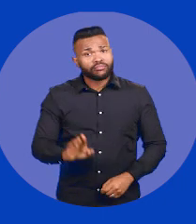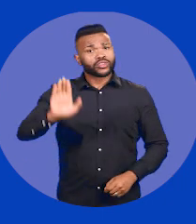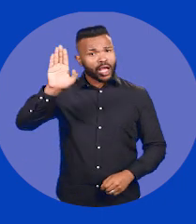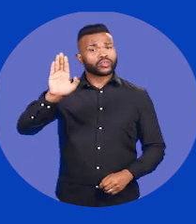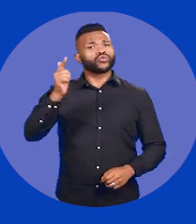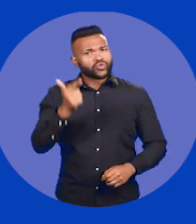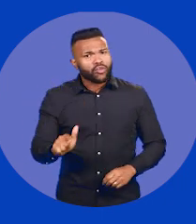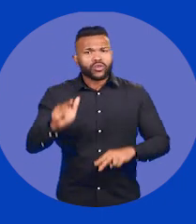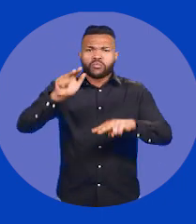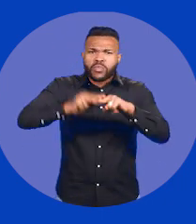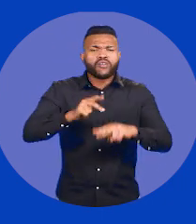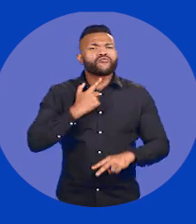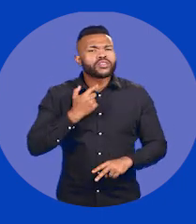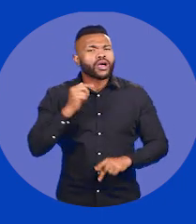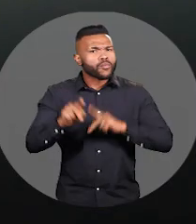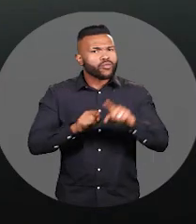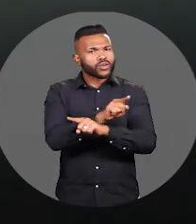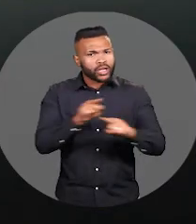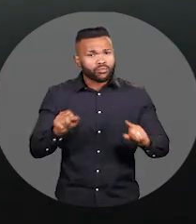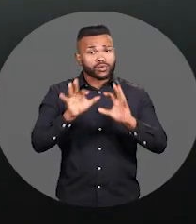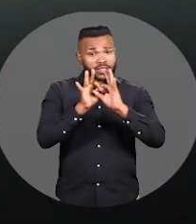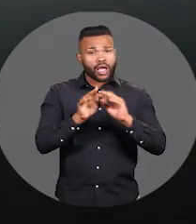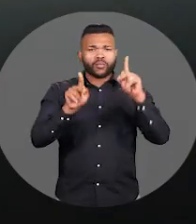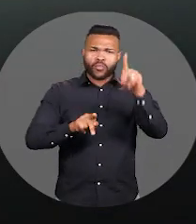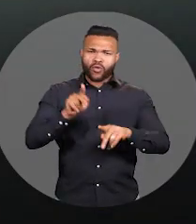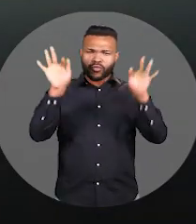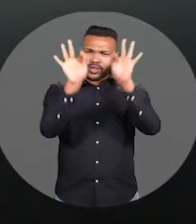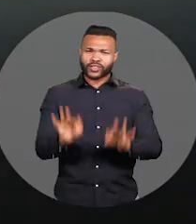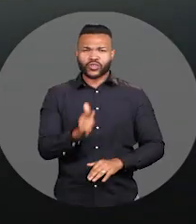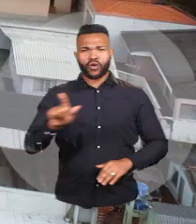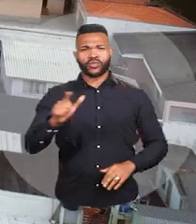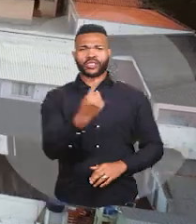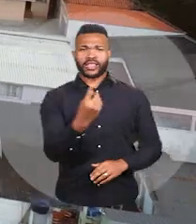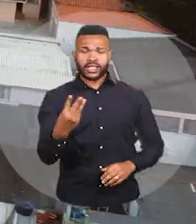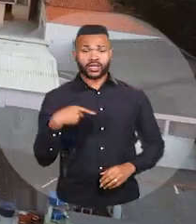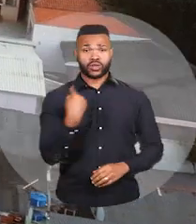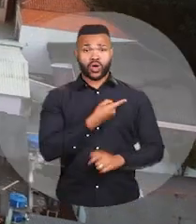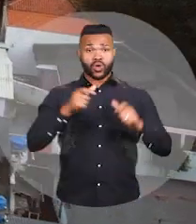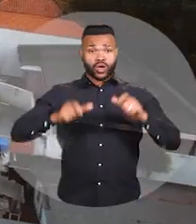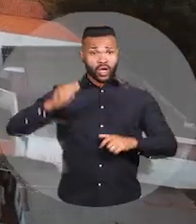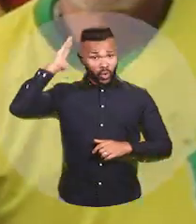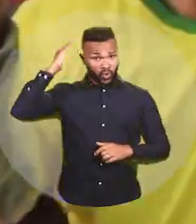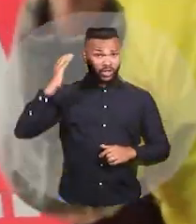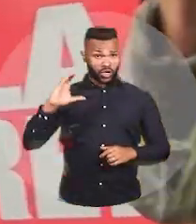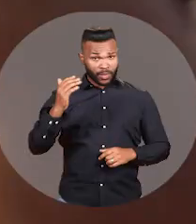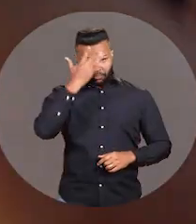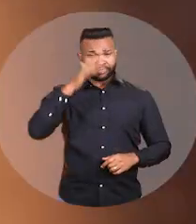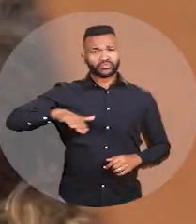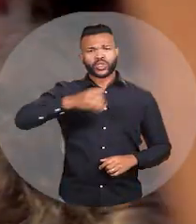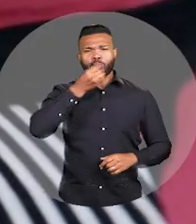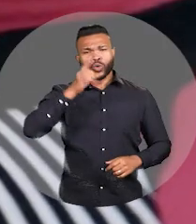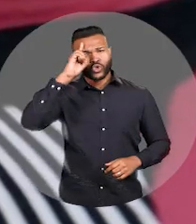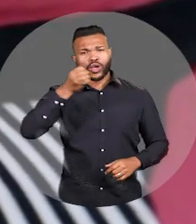candidato. Não vão aprisionar a vontade do povo. Coligação Povo Feliz de Novo, 13. Nós estamos aqui em Curitiba, as pessoas estão lá.